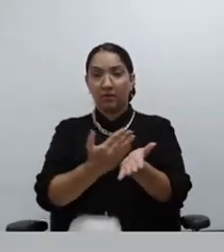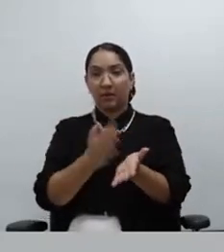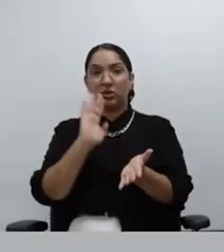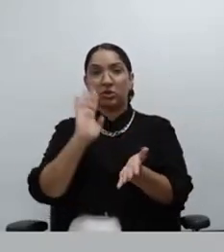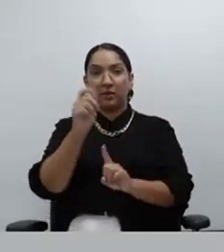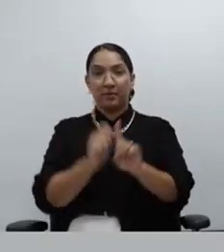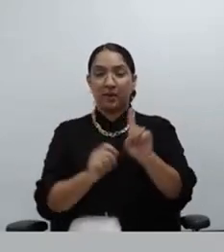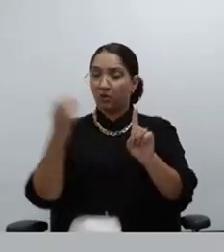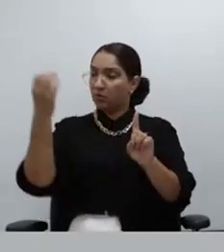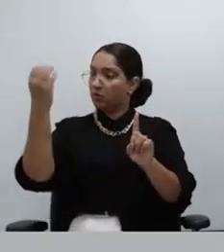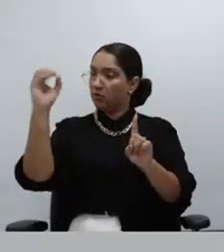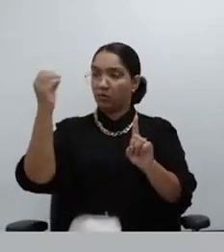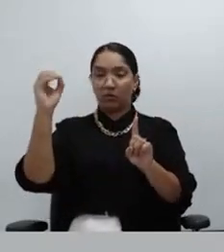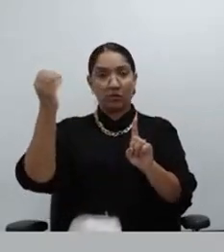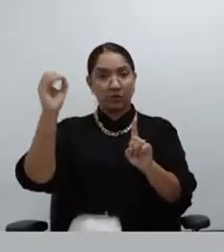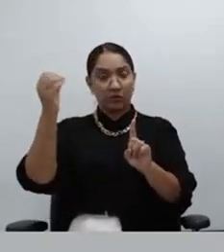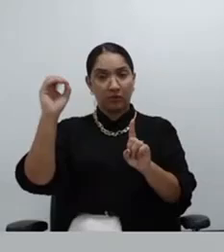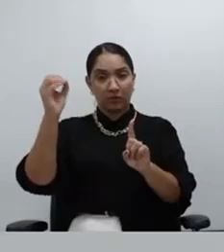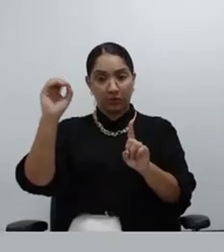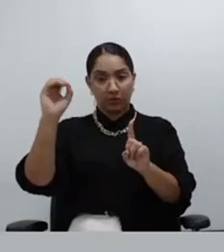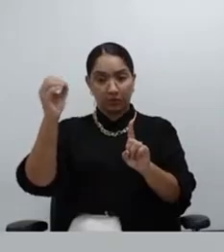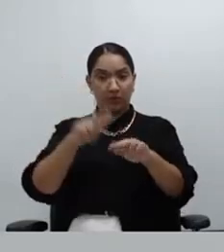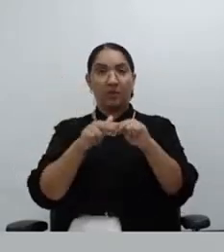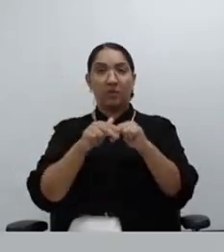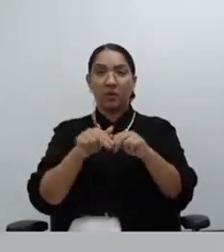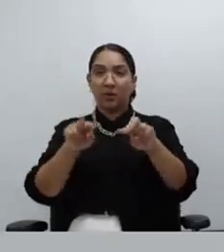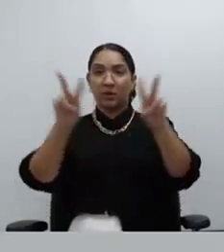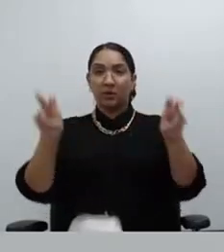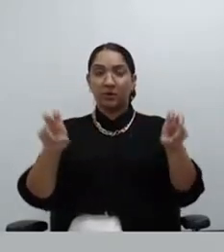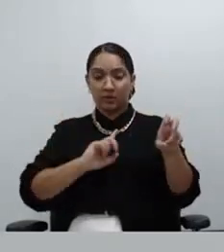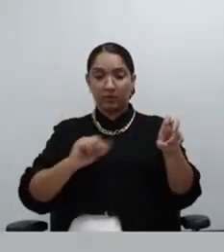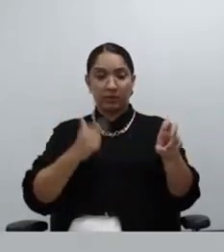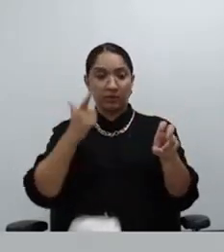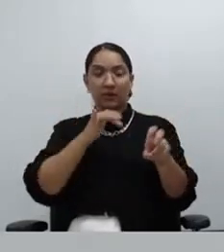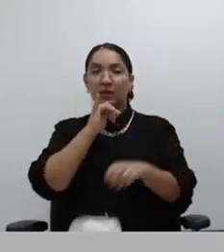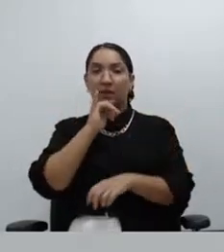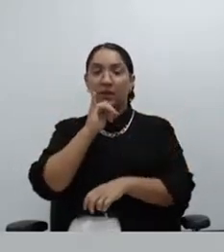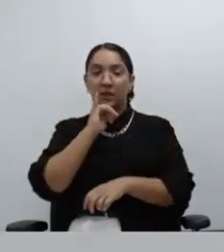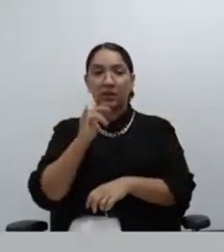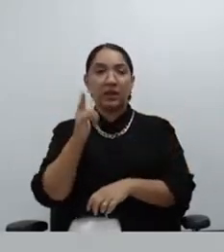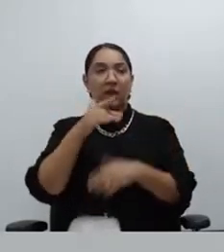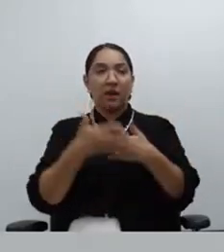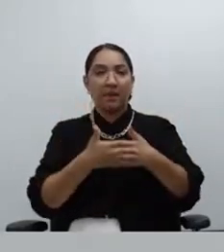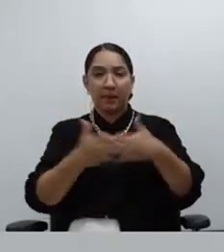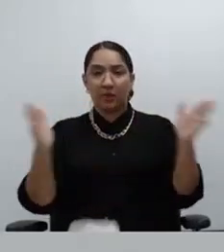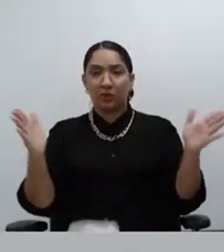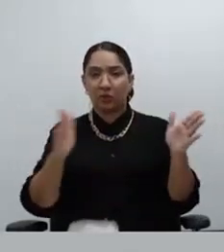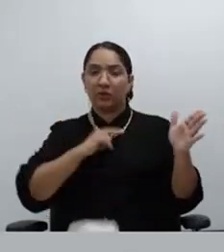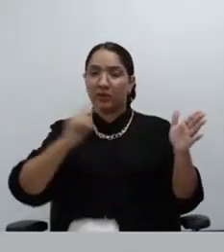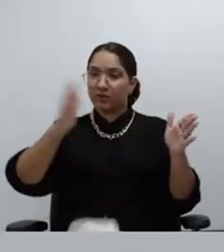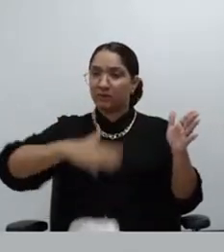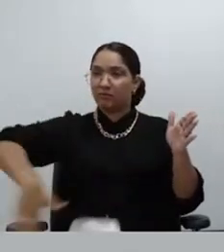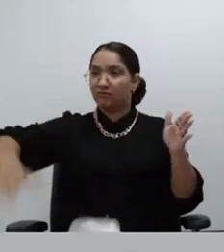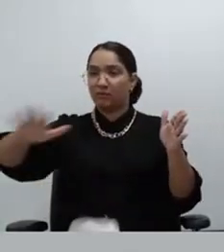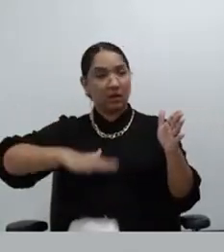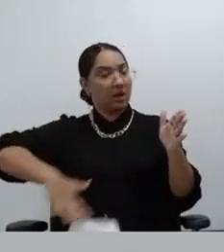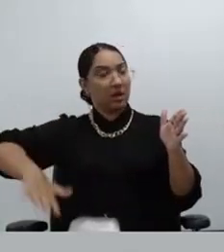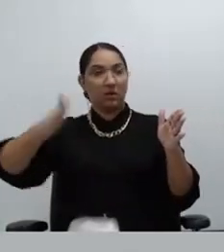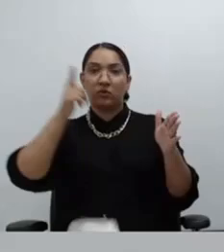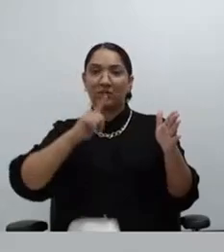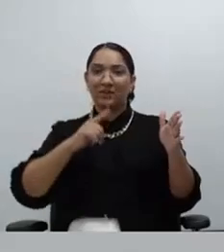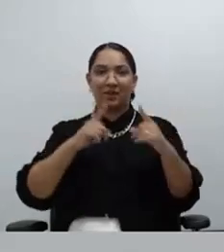de outubro, e em razão do fato de que nós temos aqui a abertura do espaço